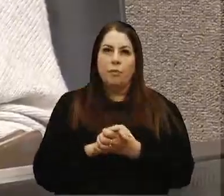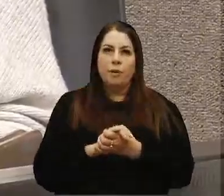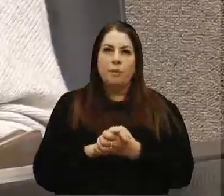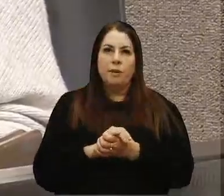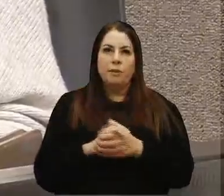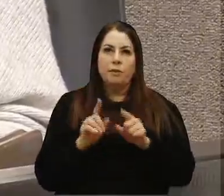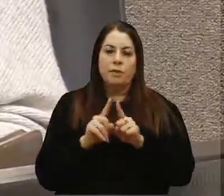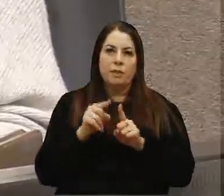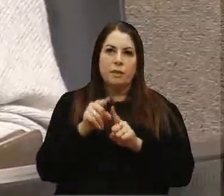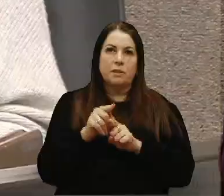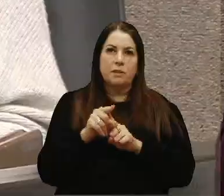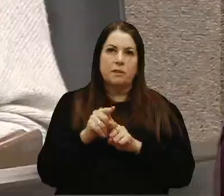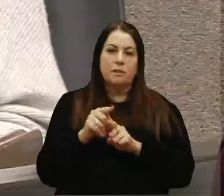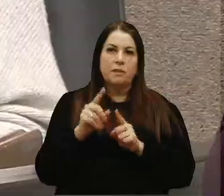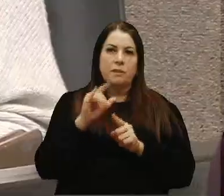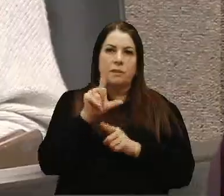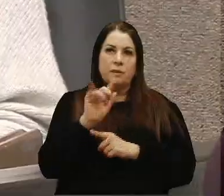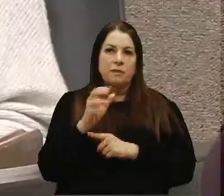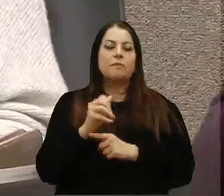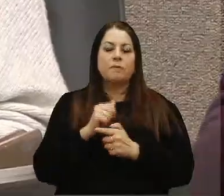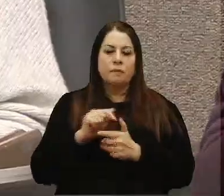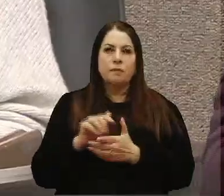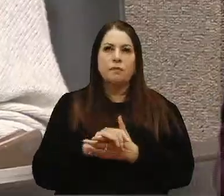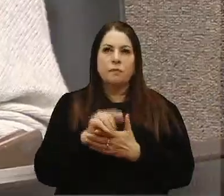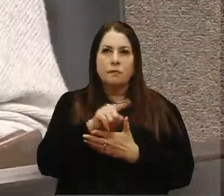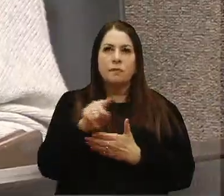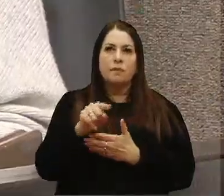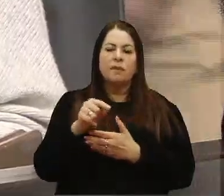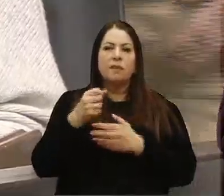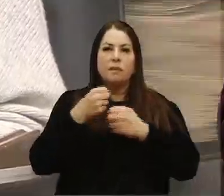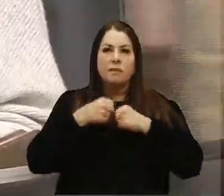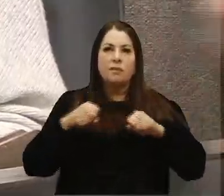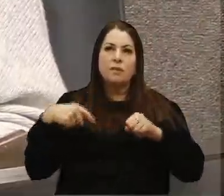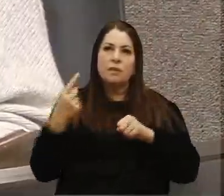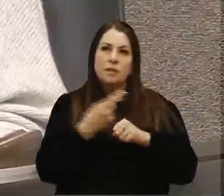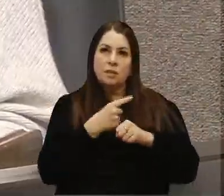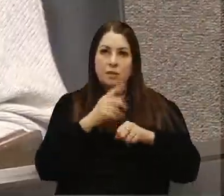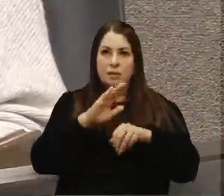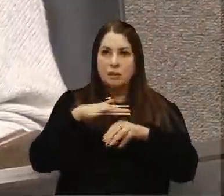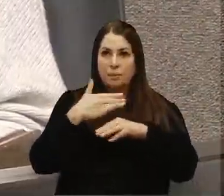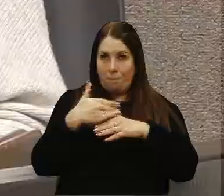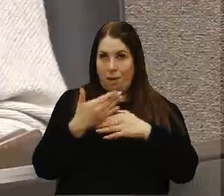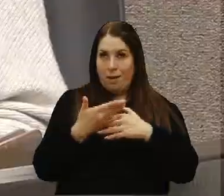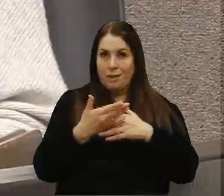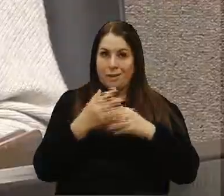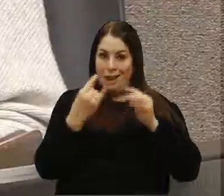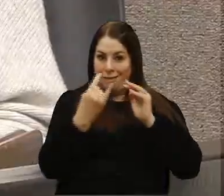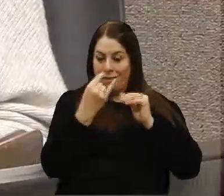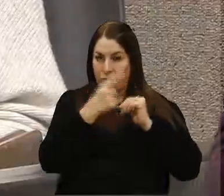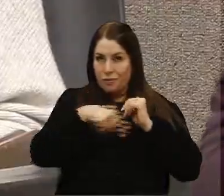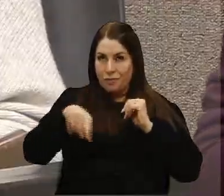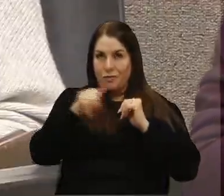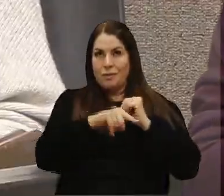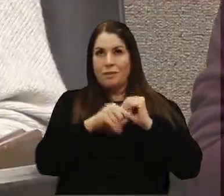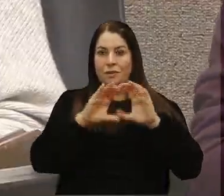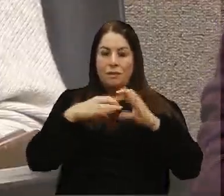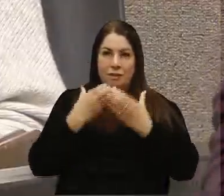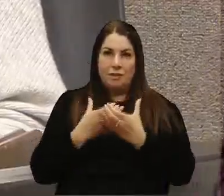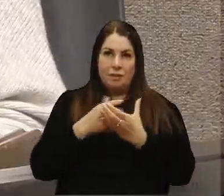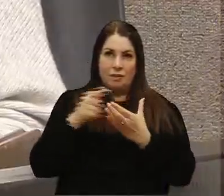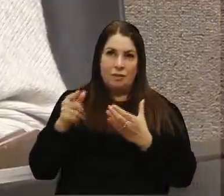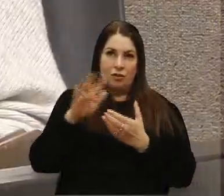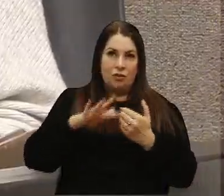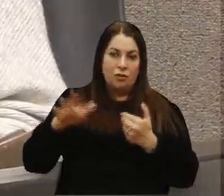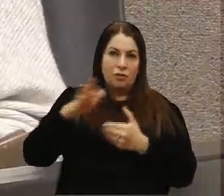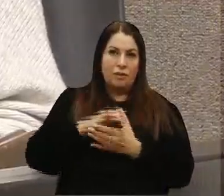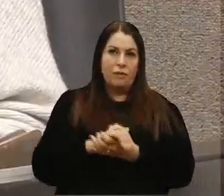de ônibus e de linha e assim tornaria o transporte coletivo mais atrativo para a comunidade em